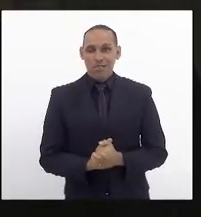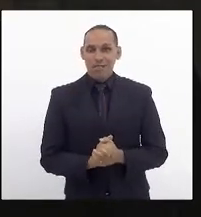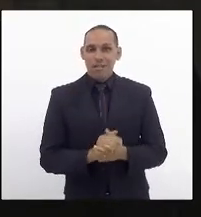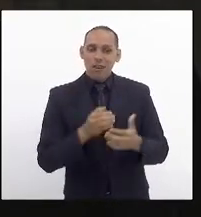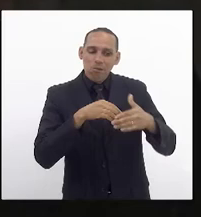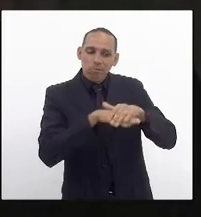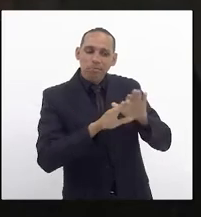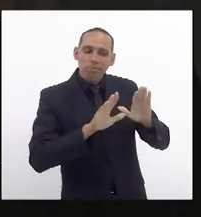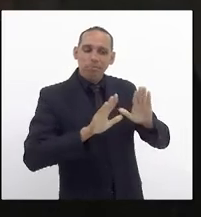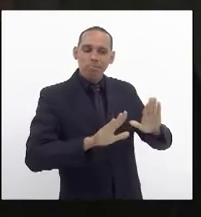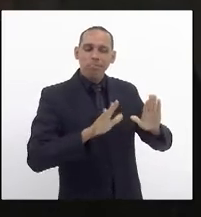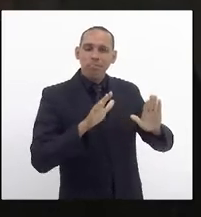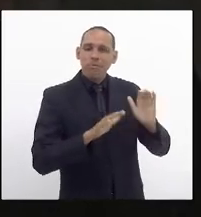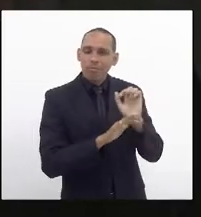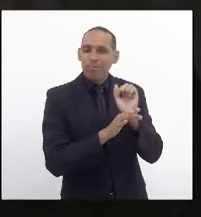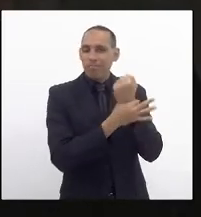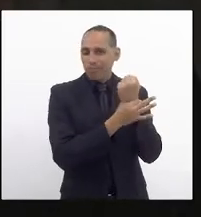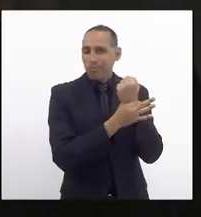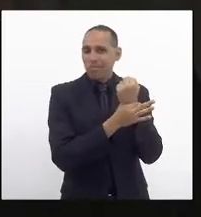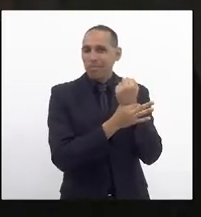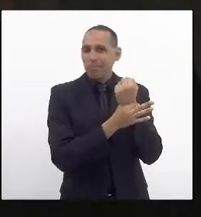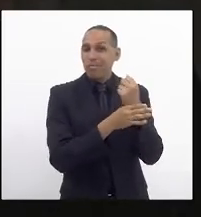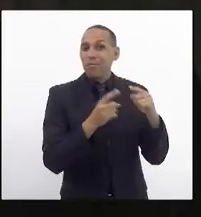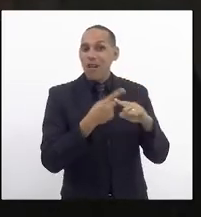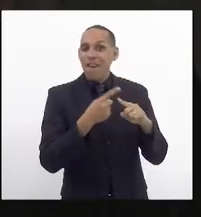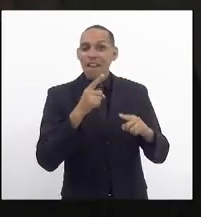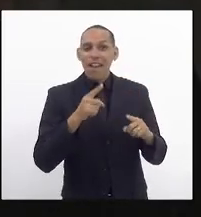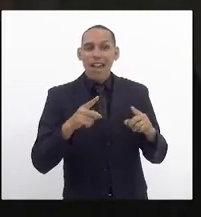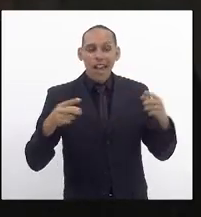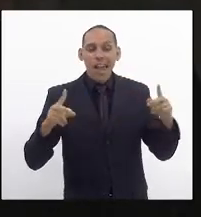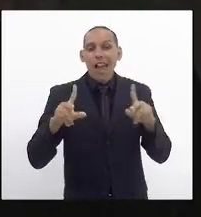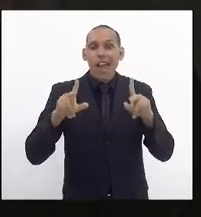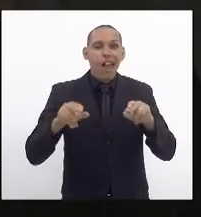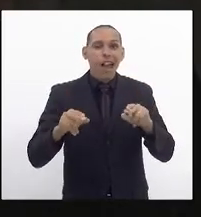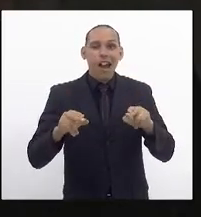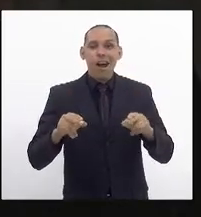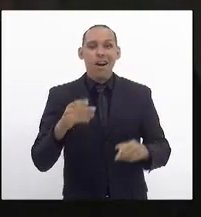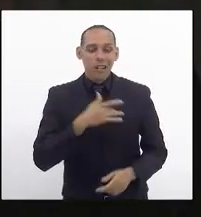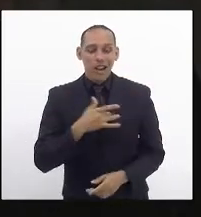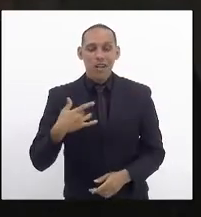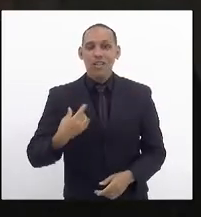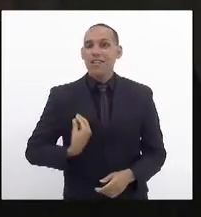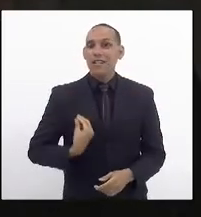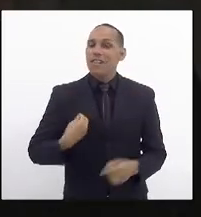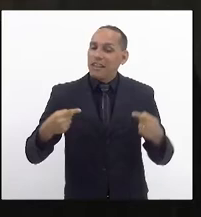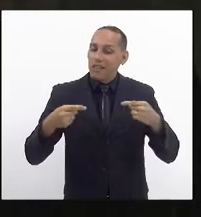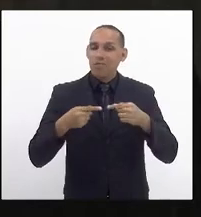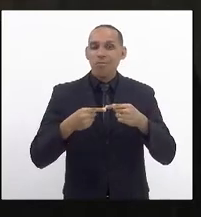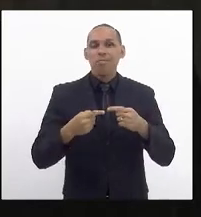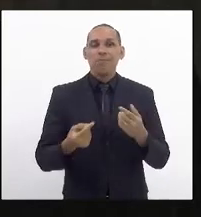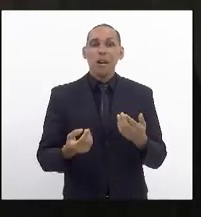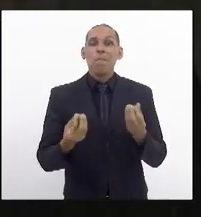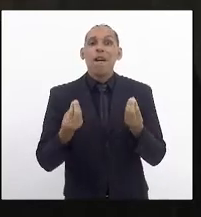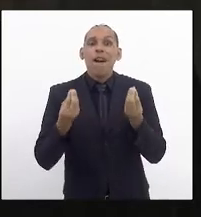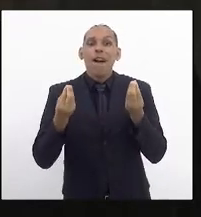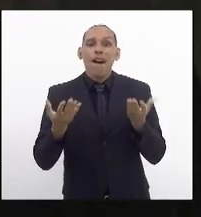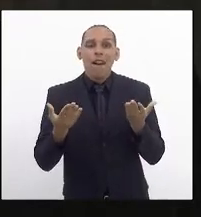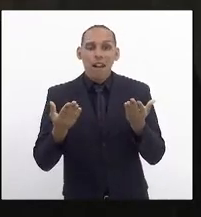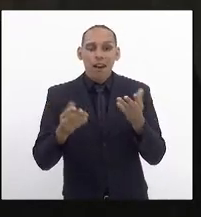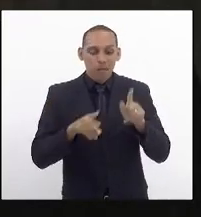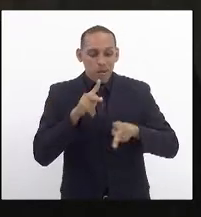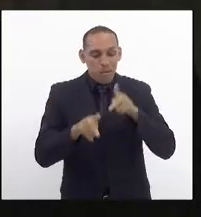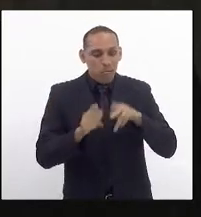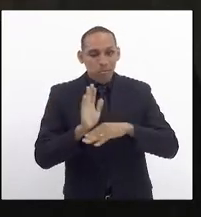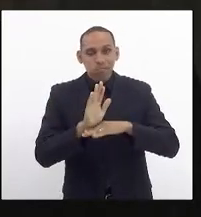guardado com segurança porque é saúde é vida para a população e é eu